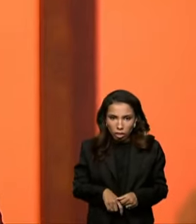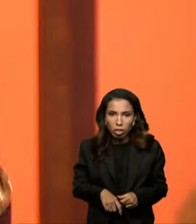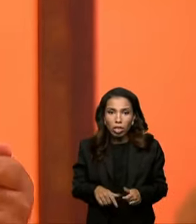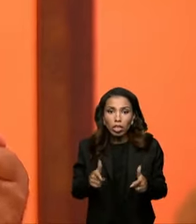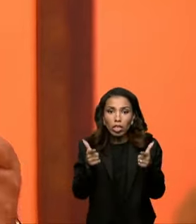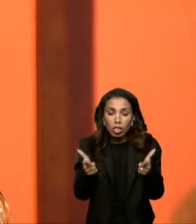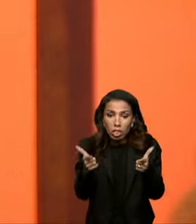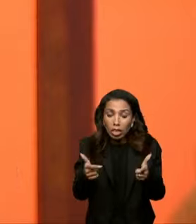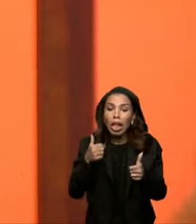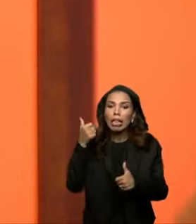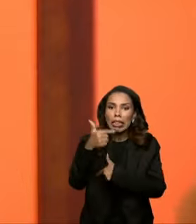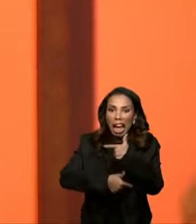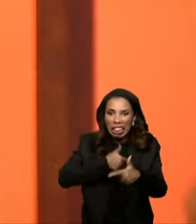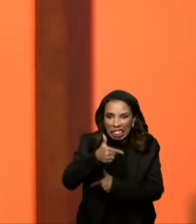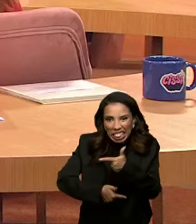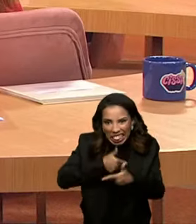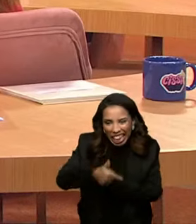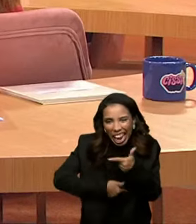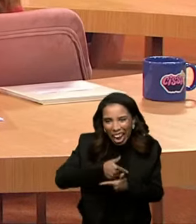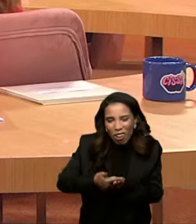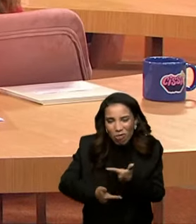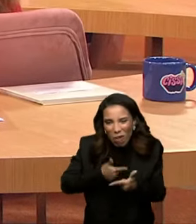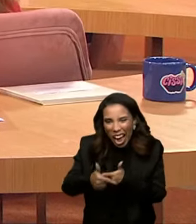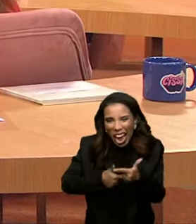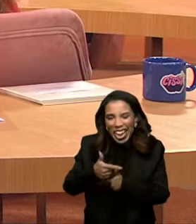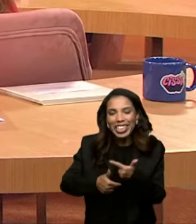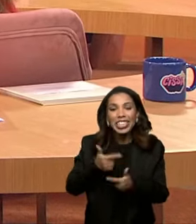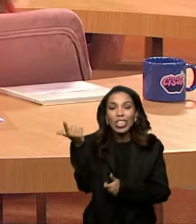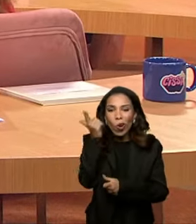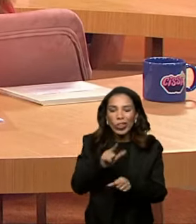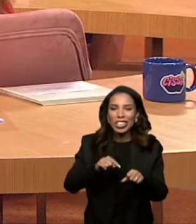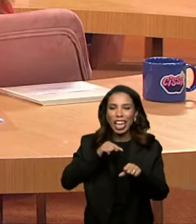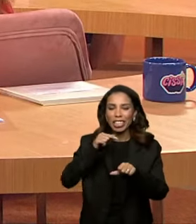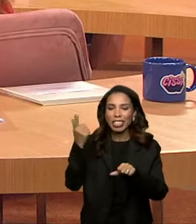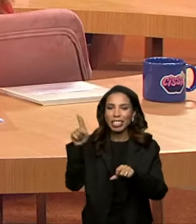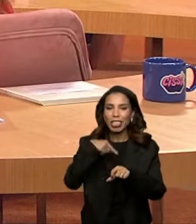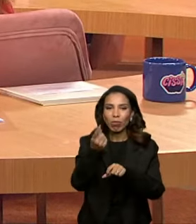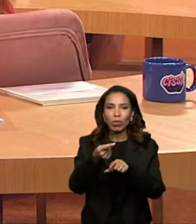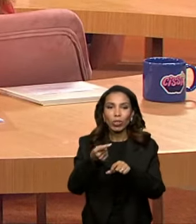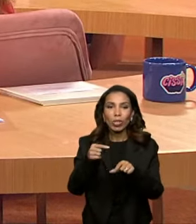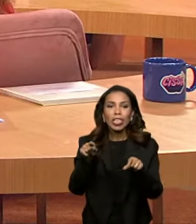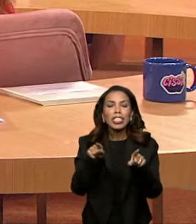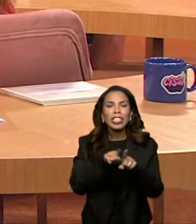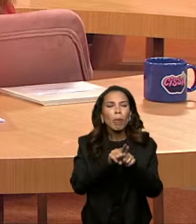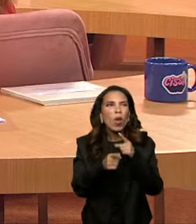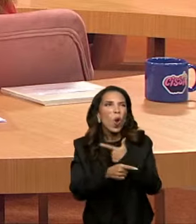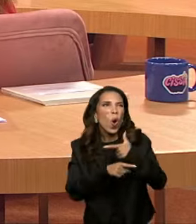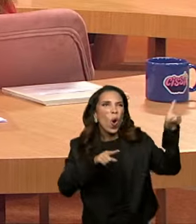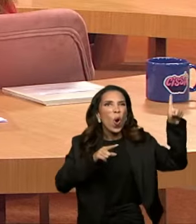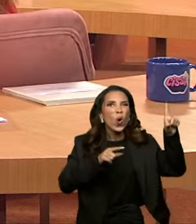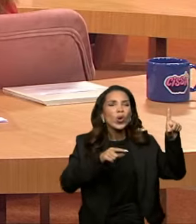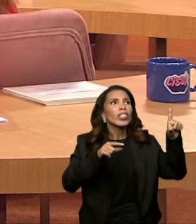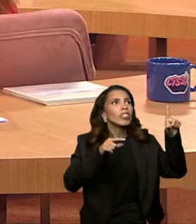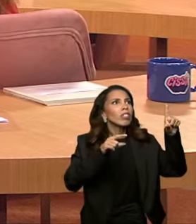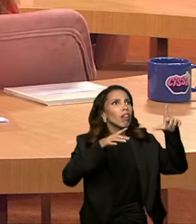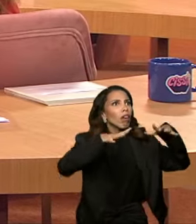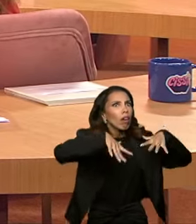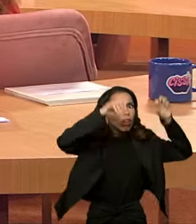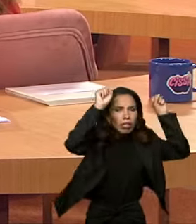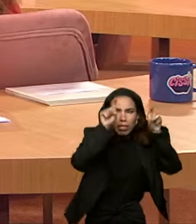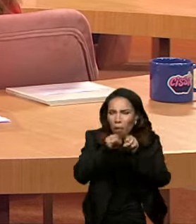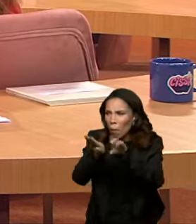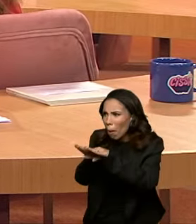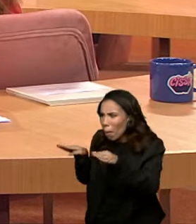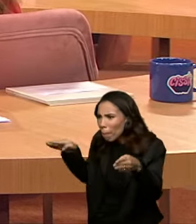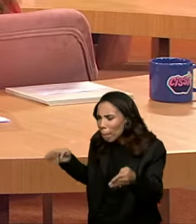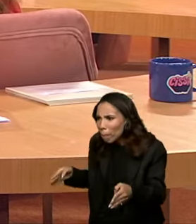uma lâmpada. Bastante trabalho, sabe, minha mãe? É lógico, meu amor. Teve um outro samba lá que faltou luz no estúdio, aí foi pro outro estúdio, aí queimou a mesa, aí